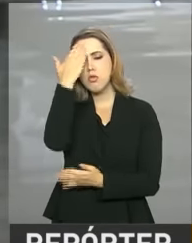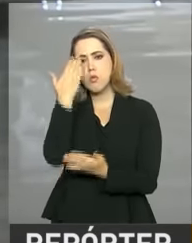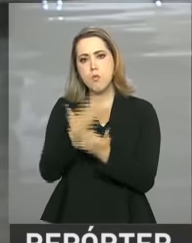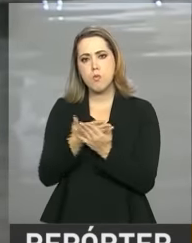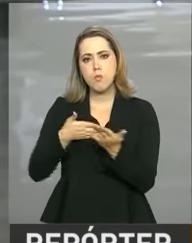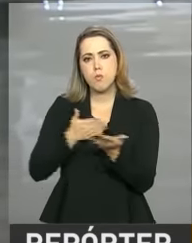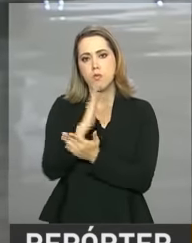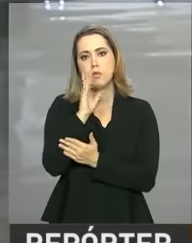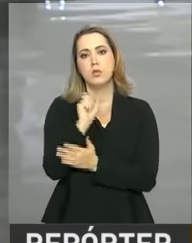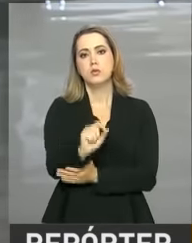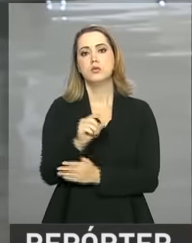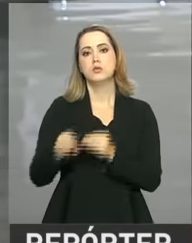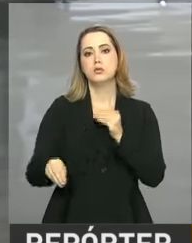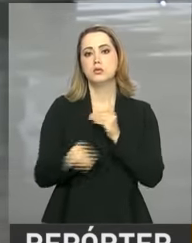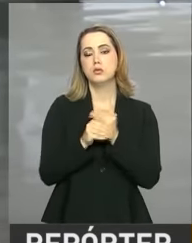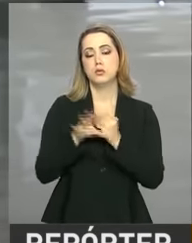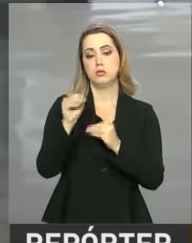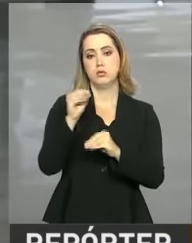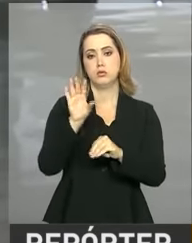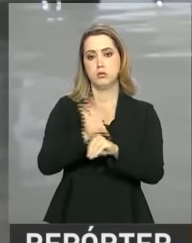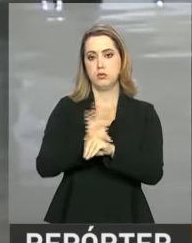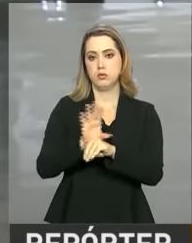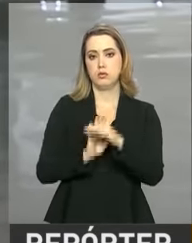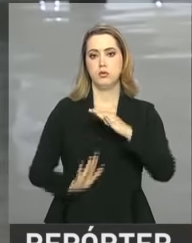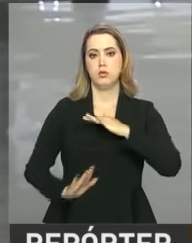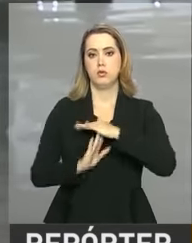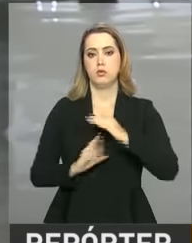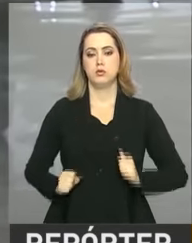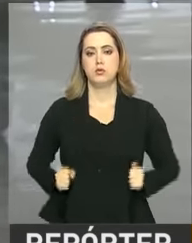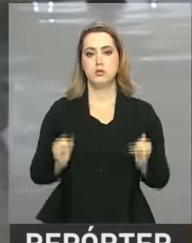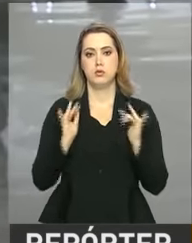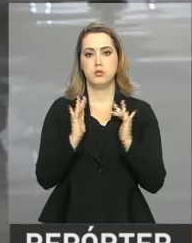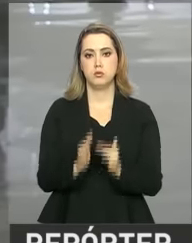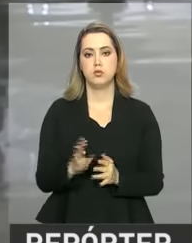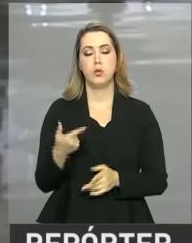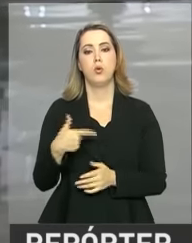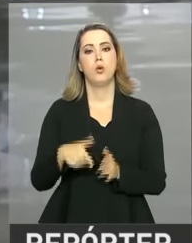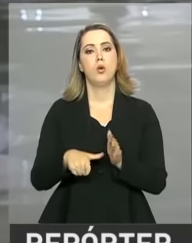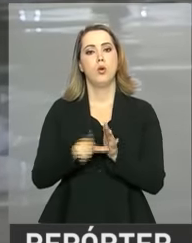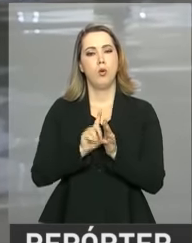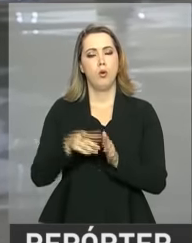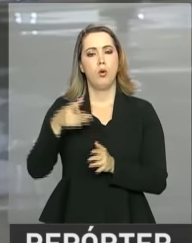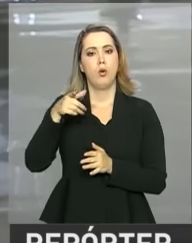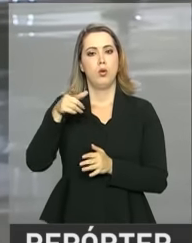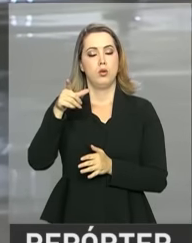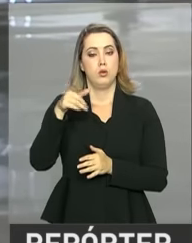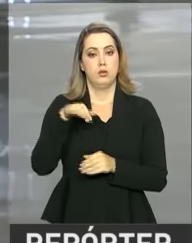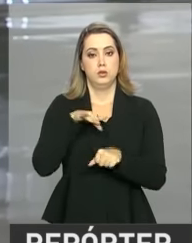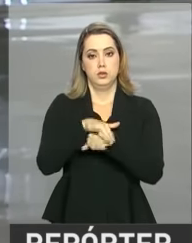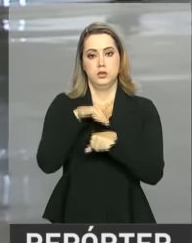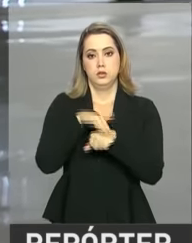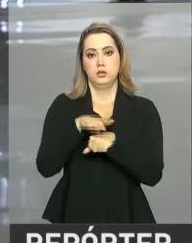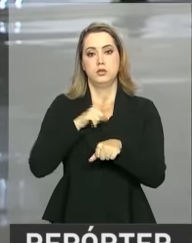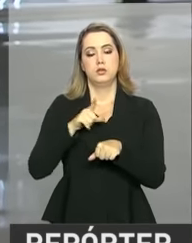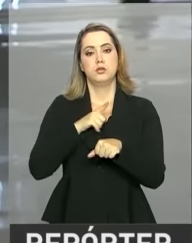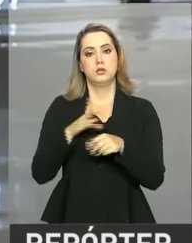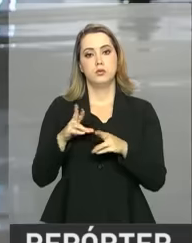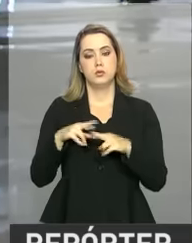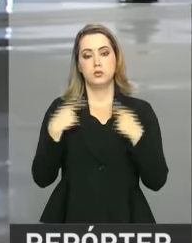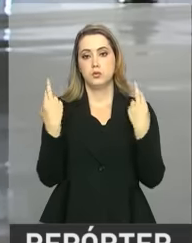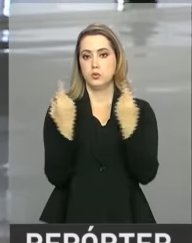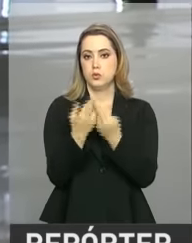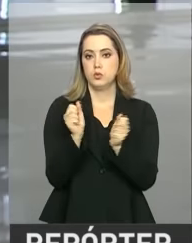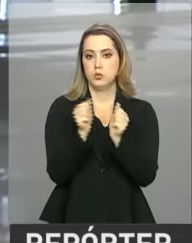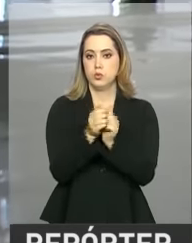PEC, que limita os gastos públicos. Ontem à noite, o presidente Michel Temer se reuniu com a base aliada na residência oficial do presidente da